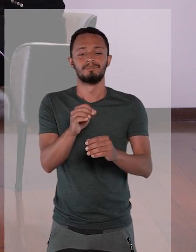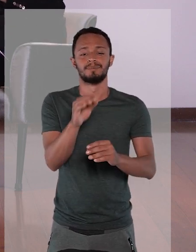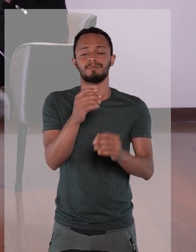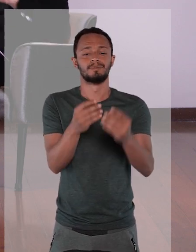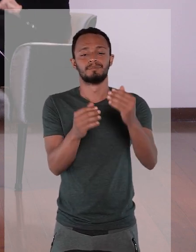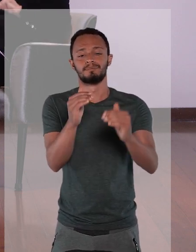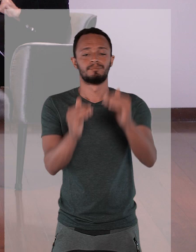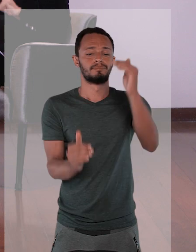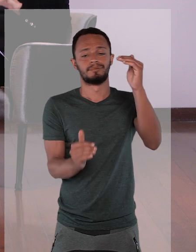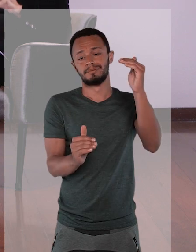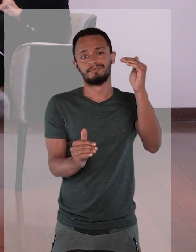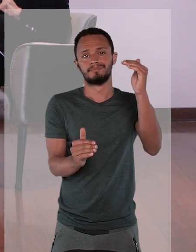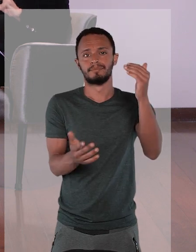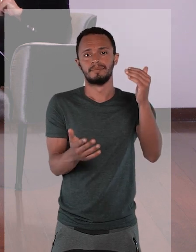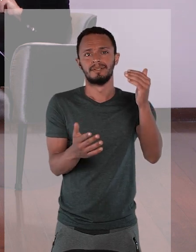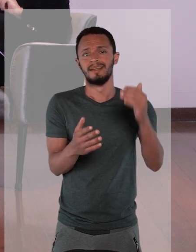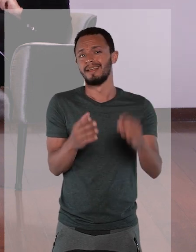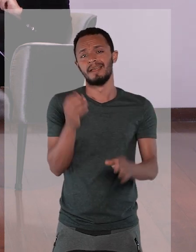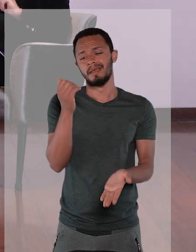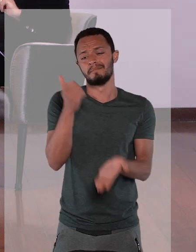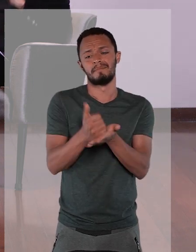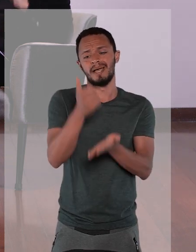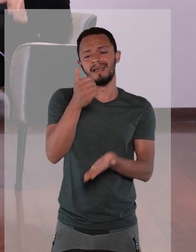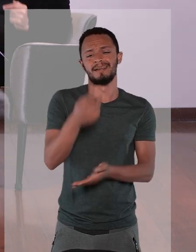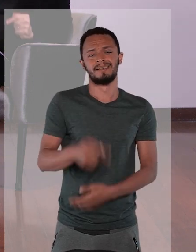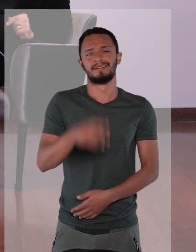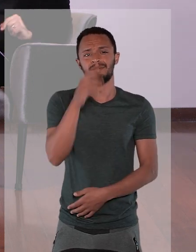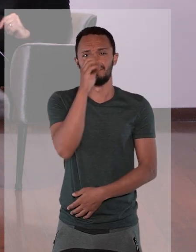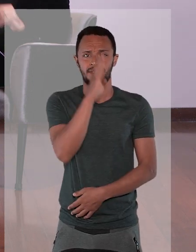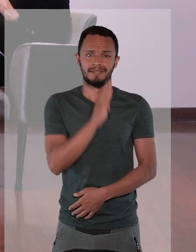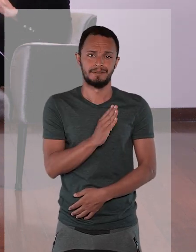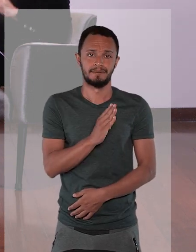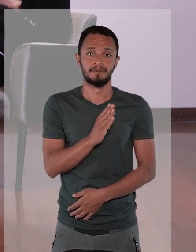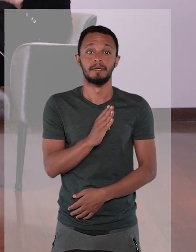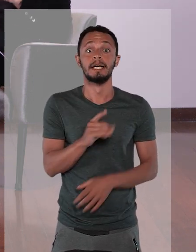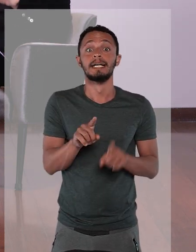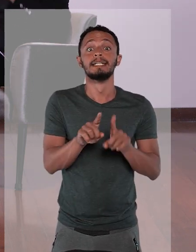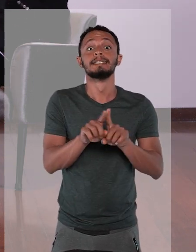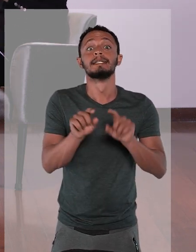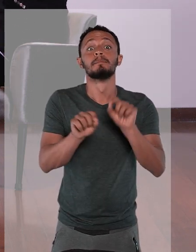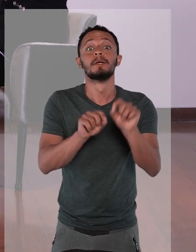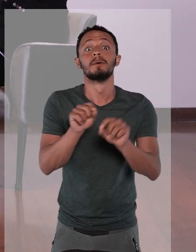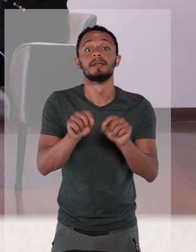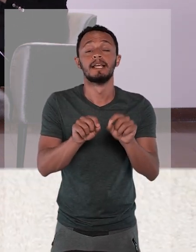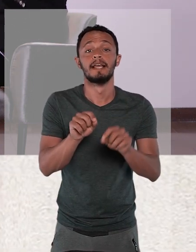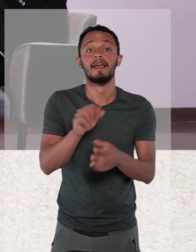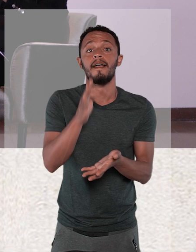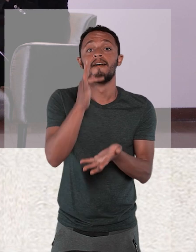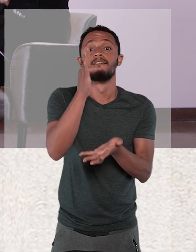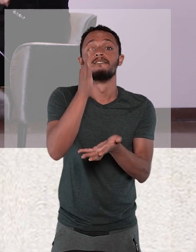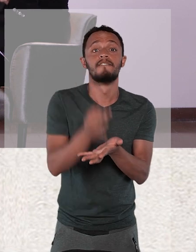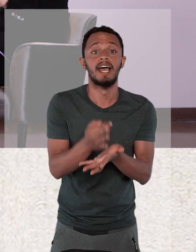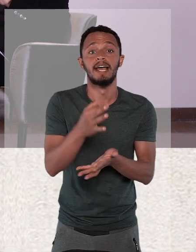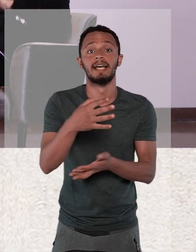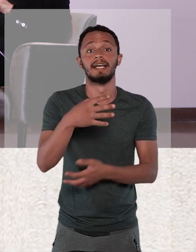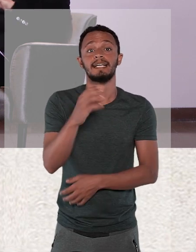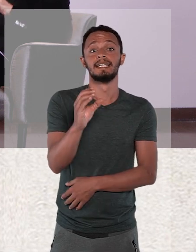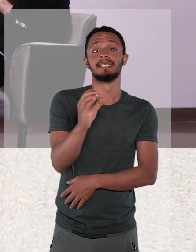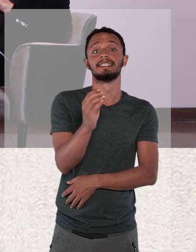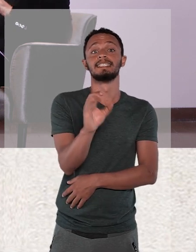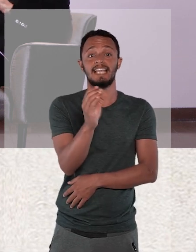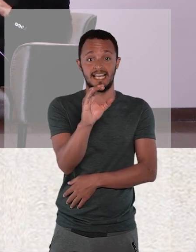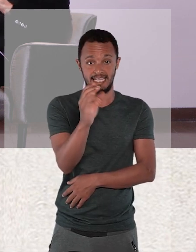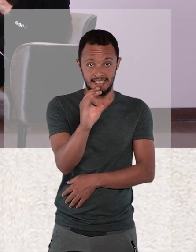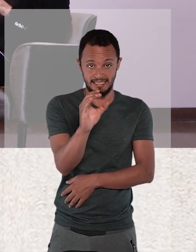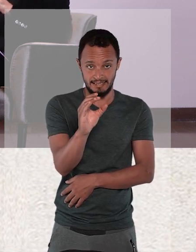marca registrada. Né? E a fé na ciência. Se eu pudesse resumir 3 pontos